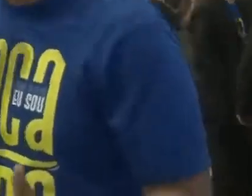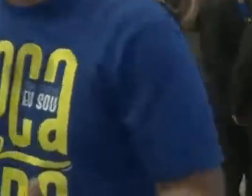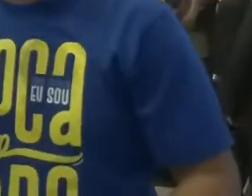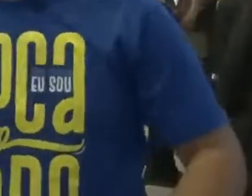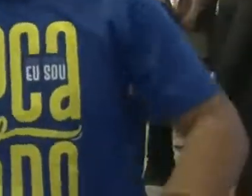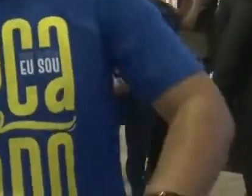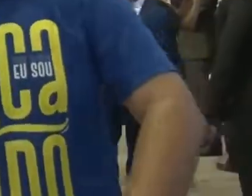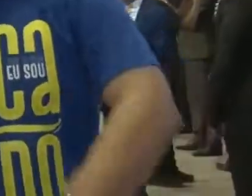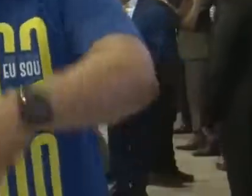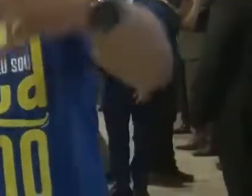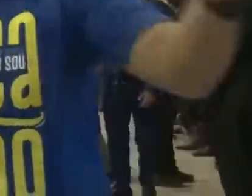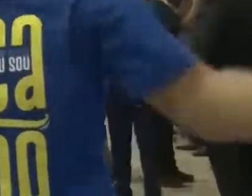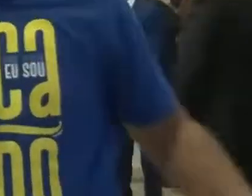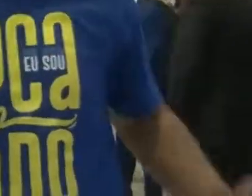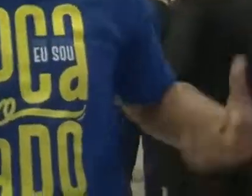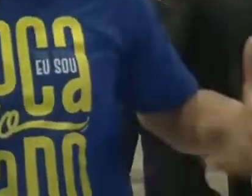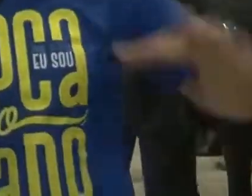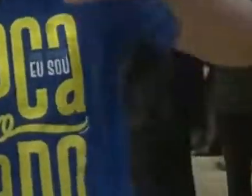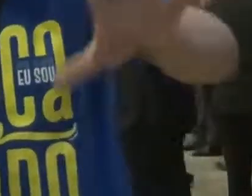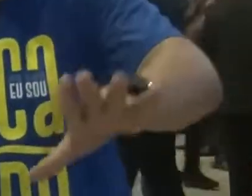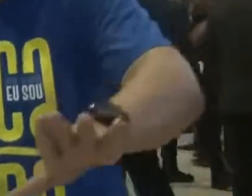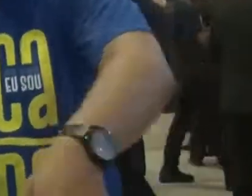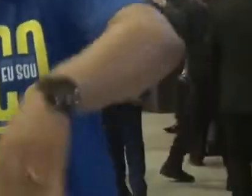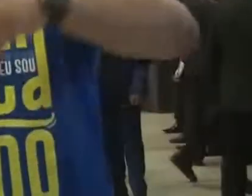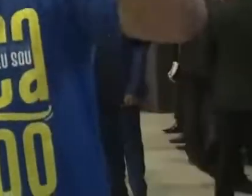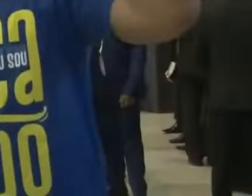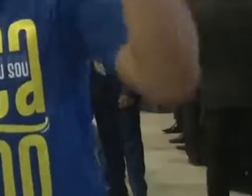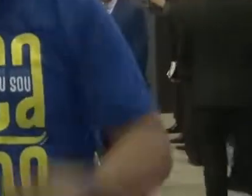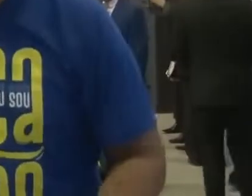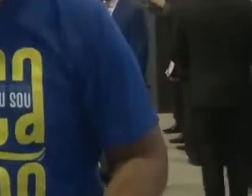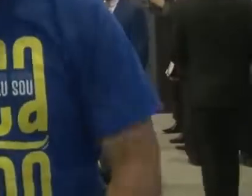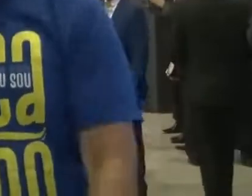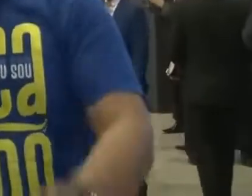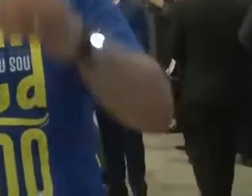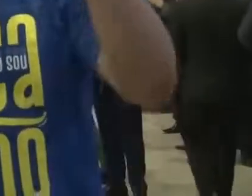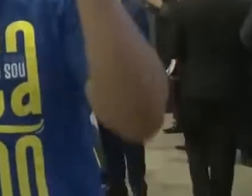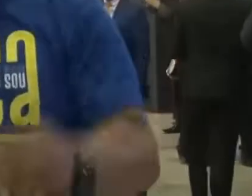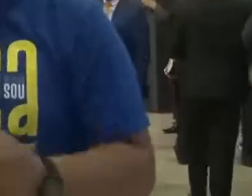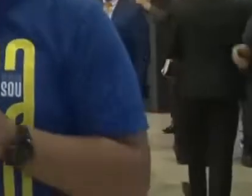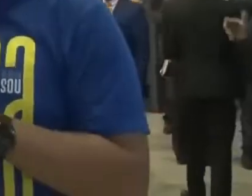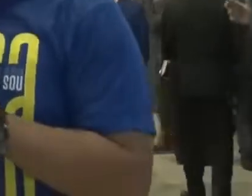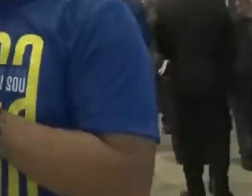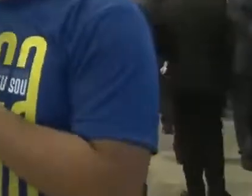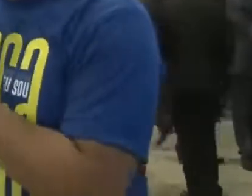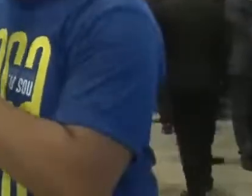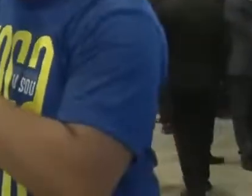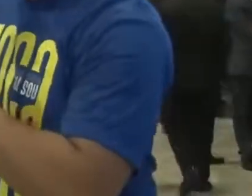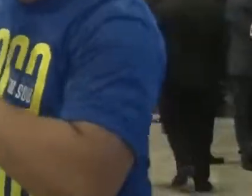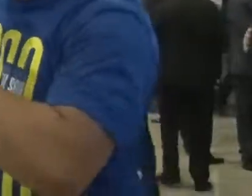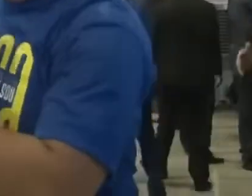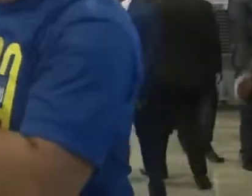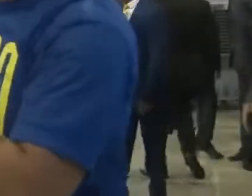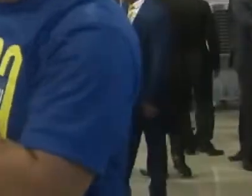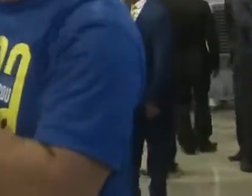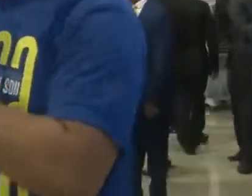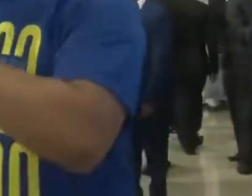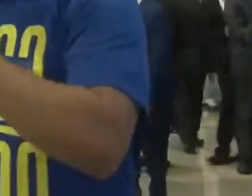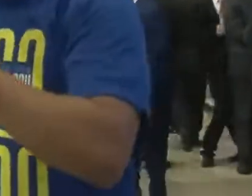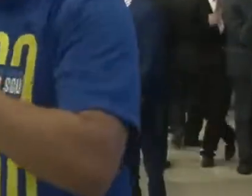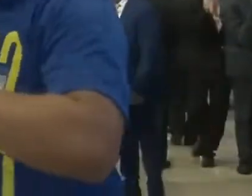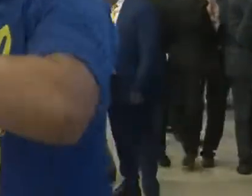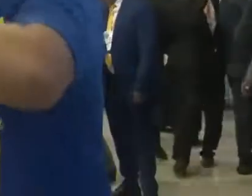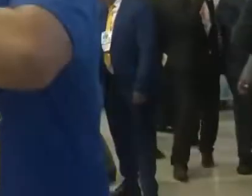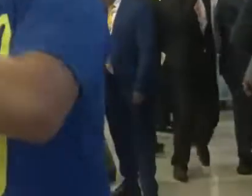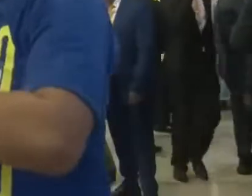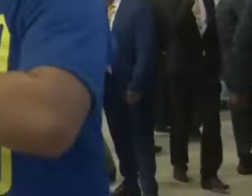Renovados, renovados. Eu recebi uma descarga aqui de Deus hoje, fenomenal, sensacional, o que Deus fez no grande tempo.